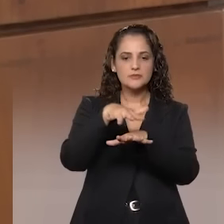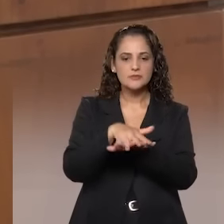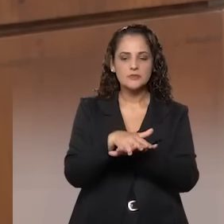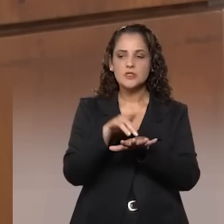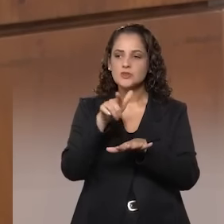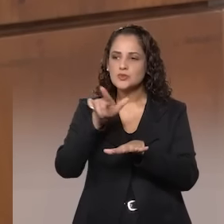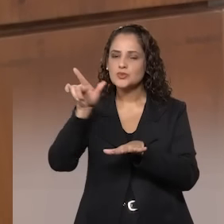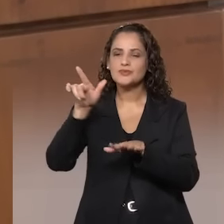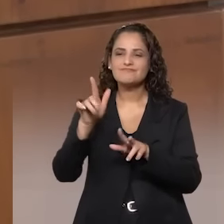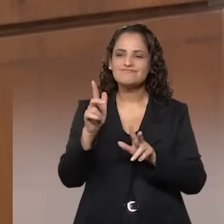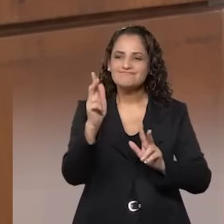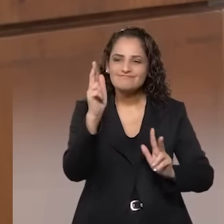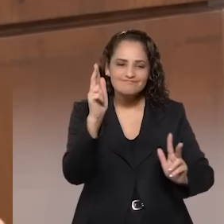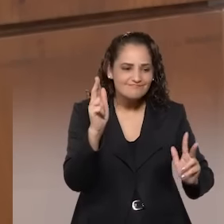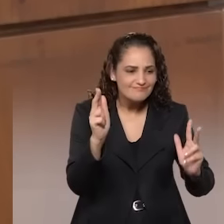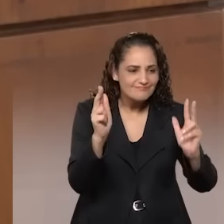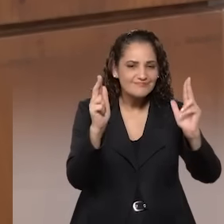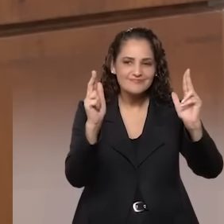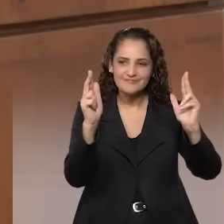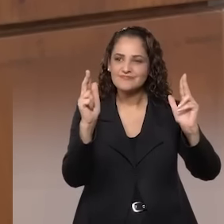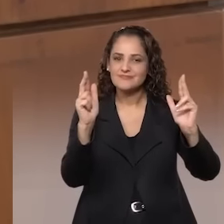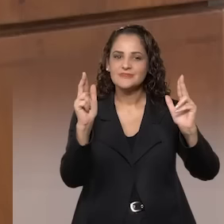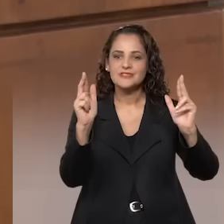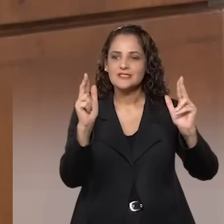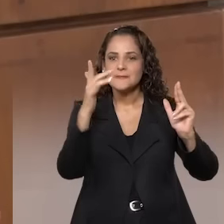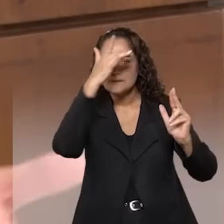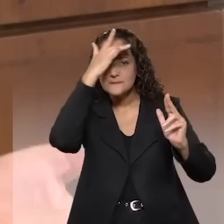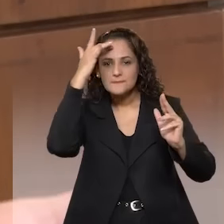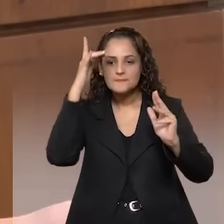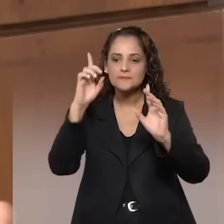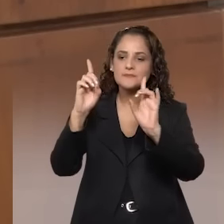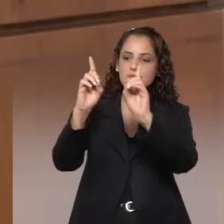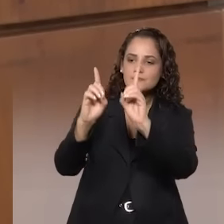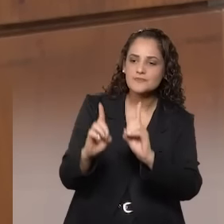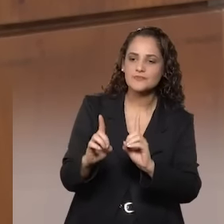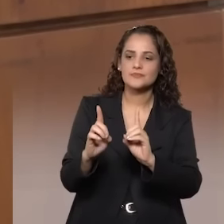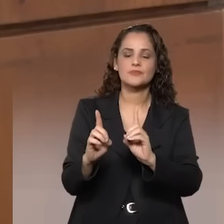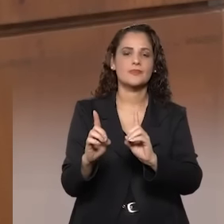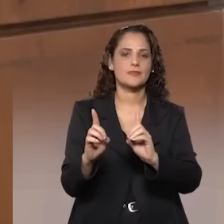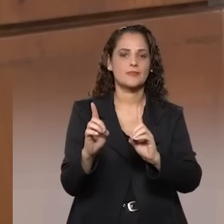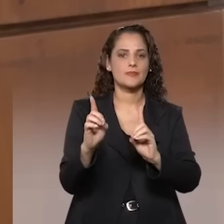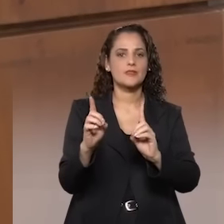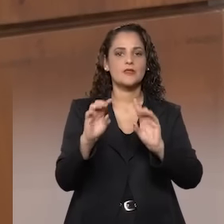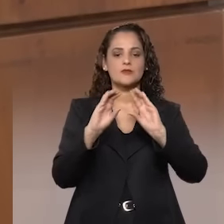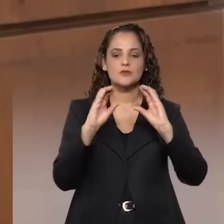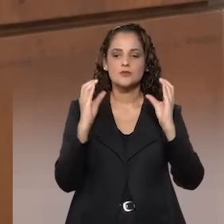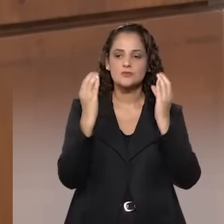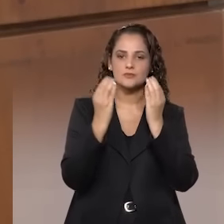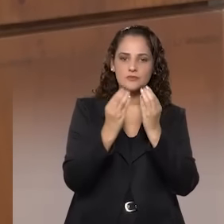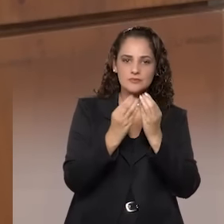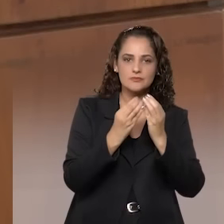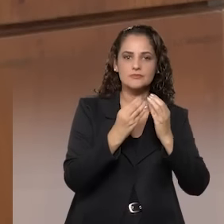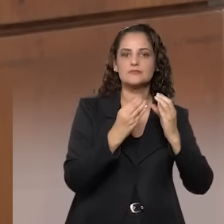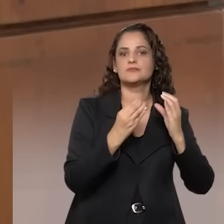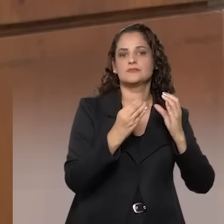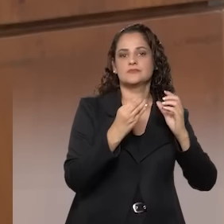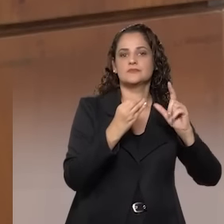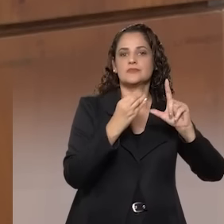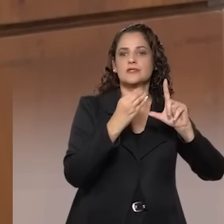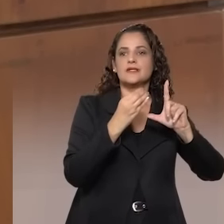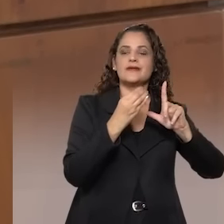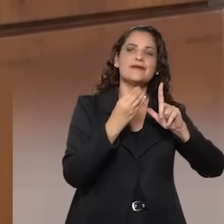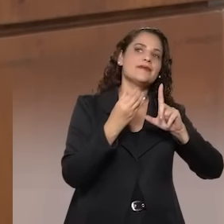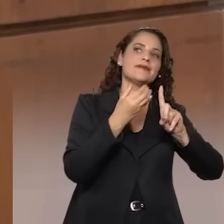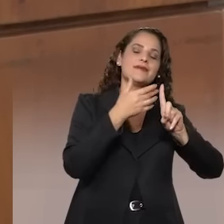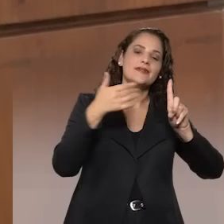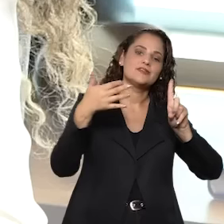das pessoas da comunidade lgbti mais da pessoa com 50 mais então queria ouvir um pouquinho de você aí na tua experiência o